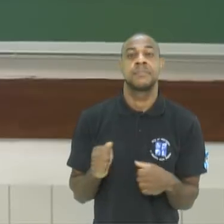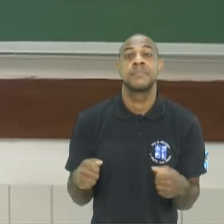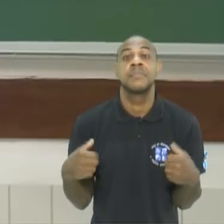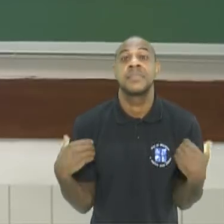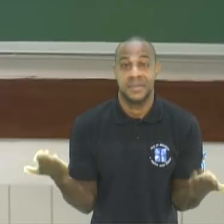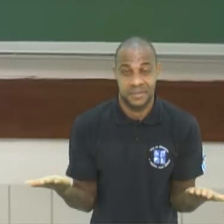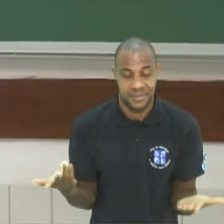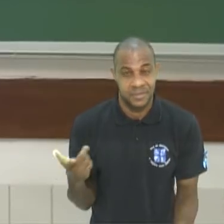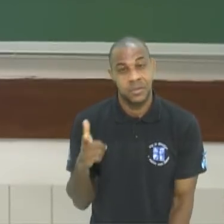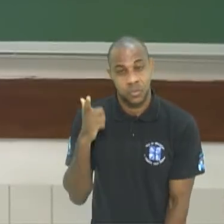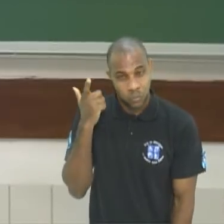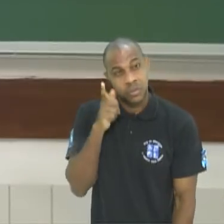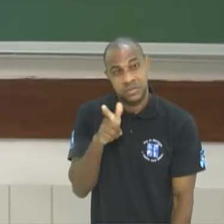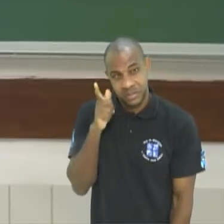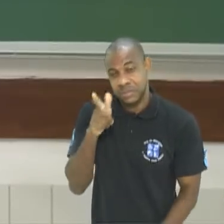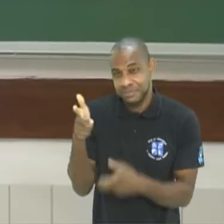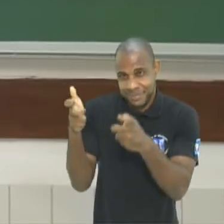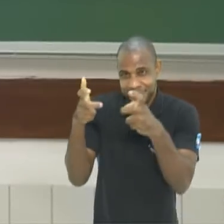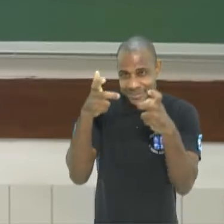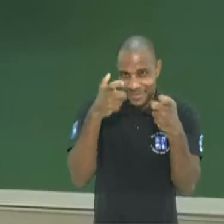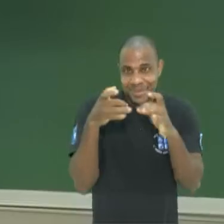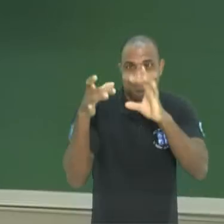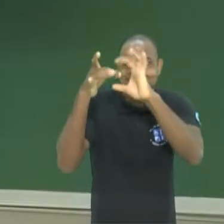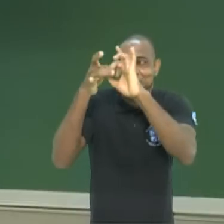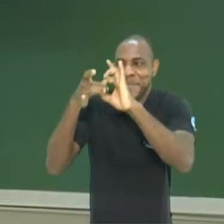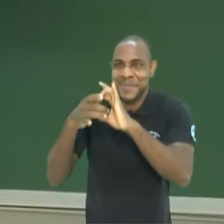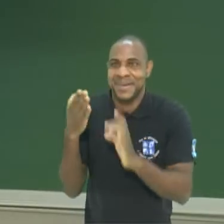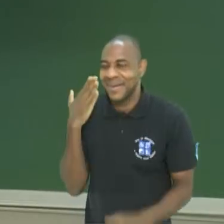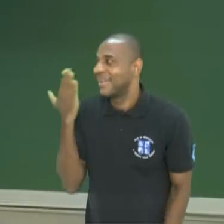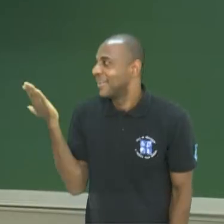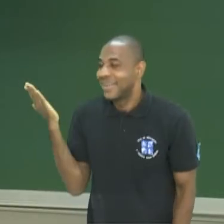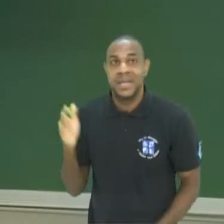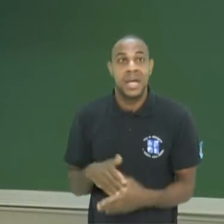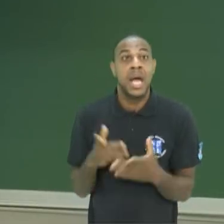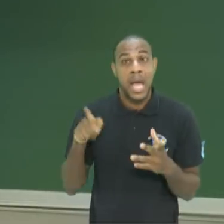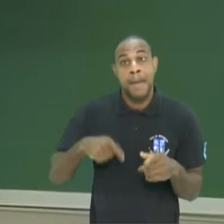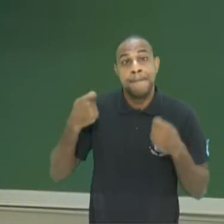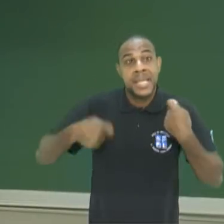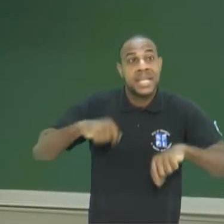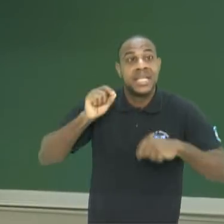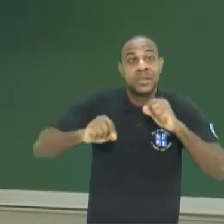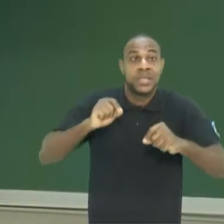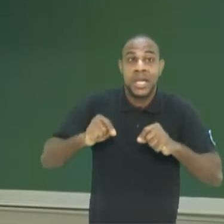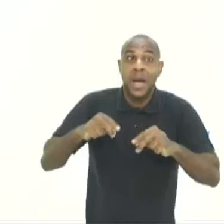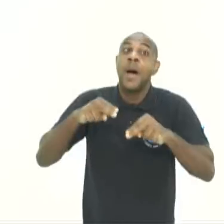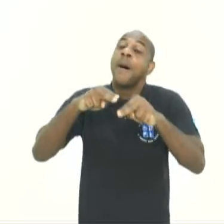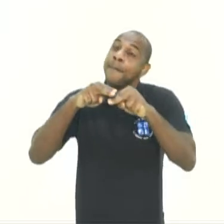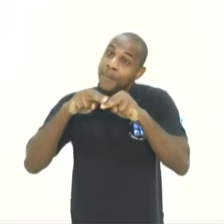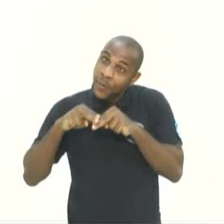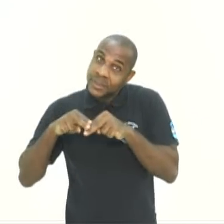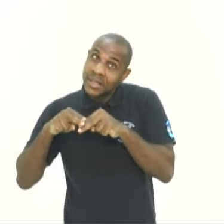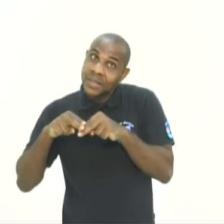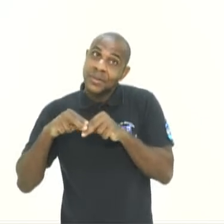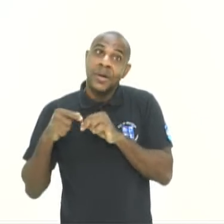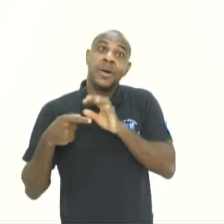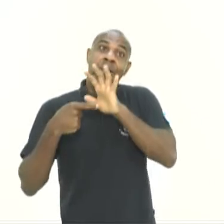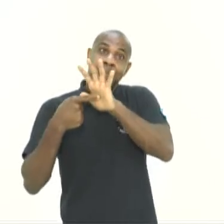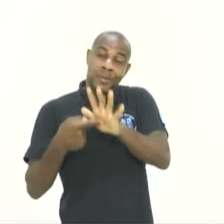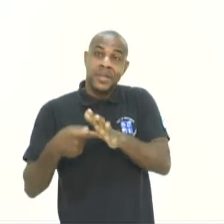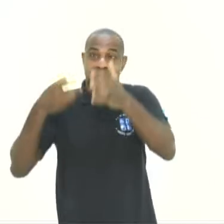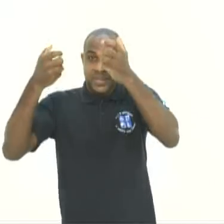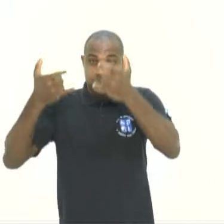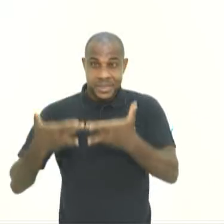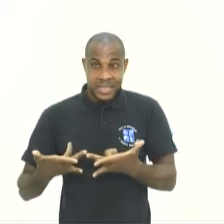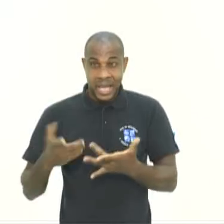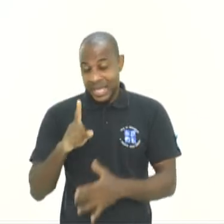Conseguiram encontrar as conjunções? Vamos reler o trecho? Olha só. É preciso, portanto, expor e